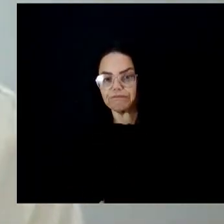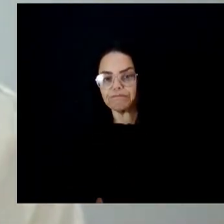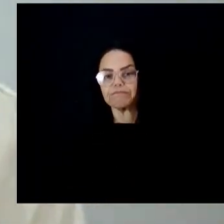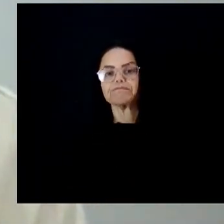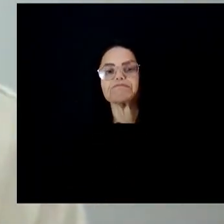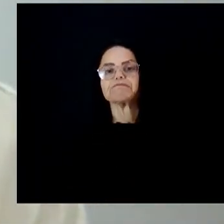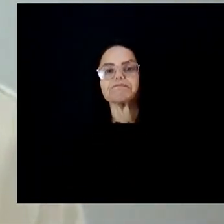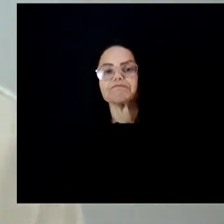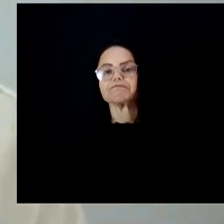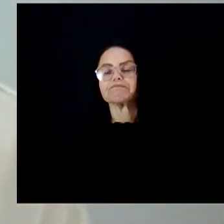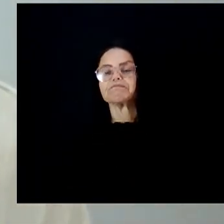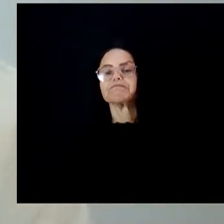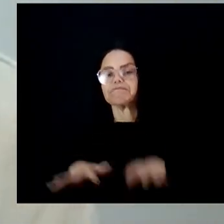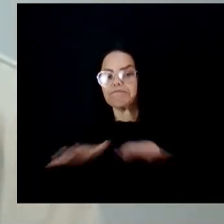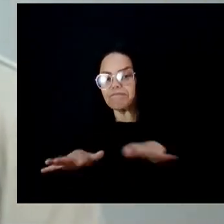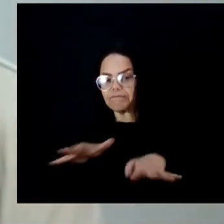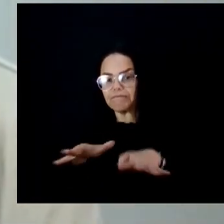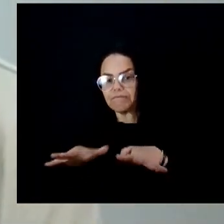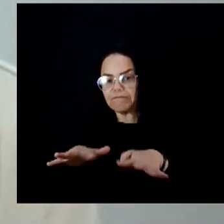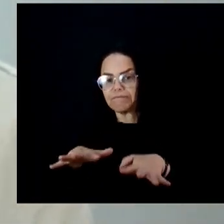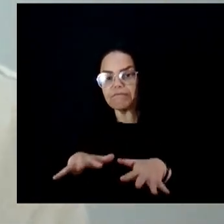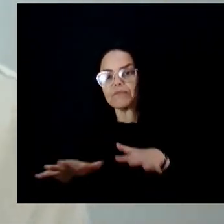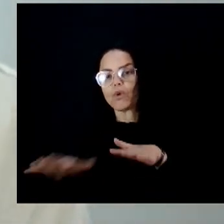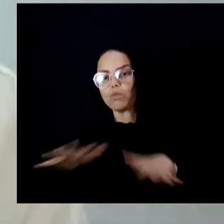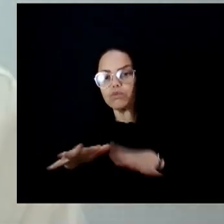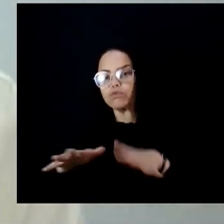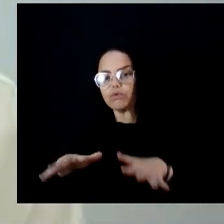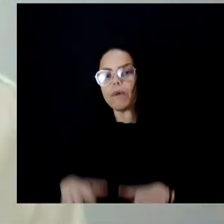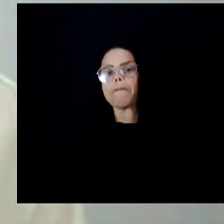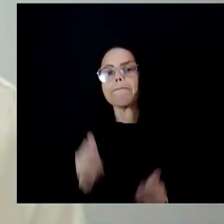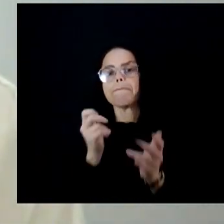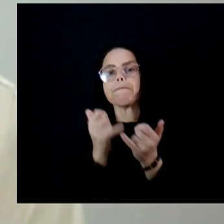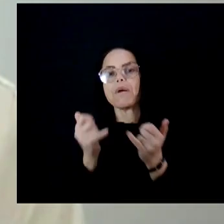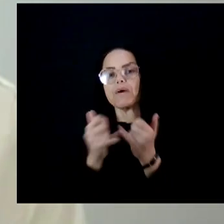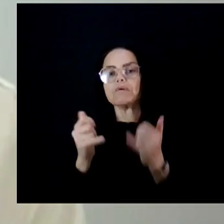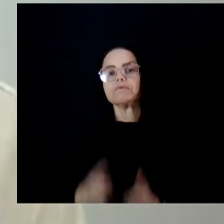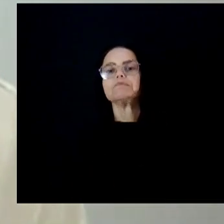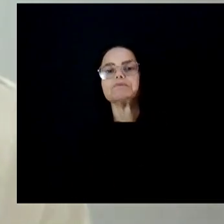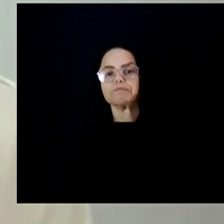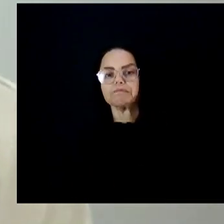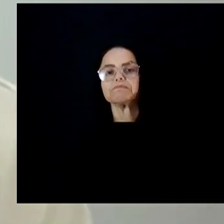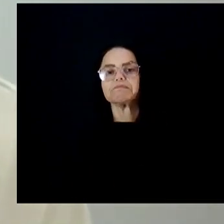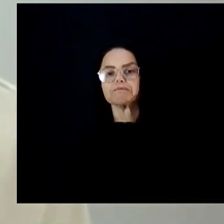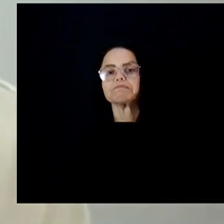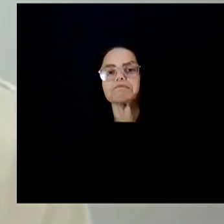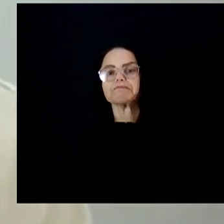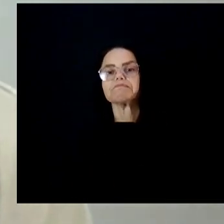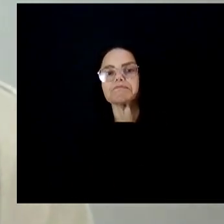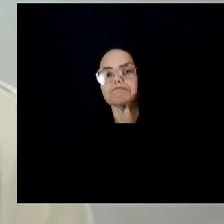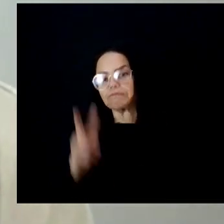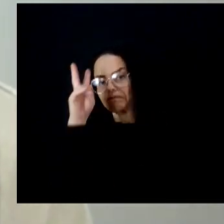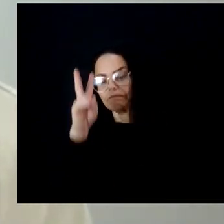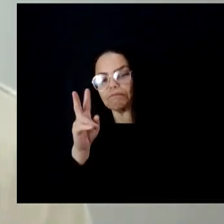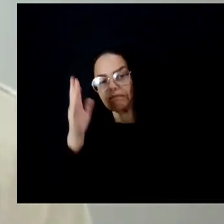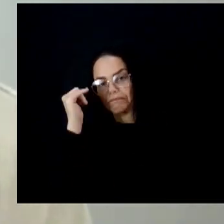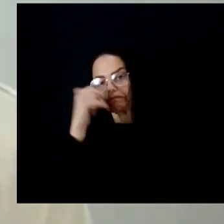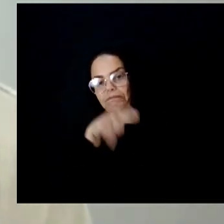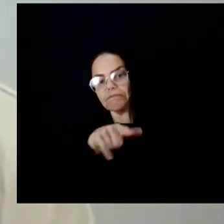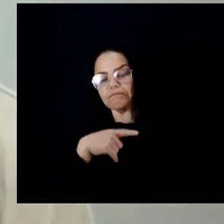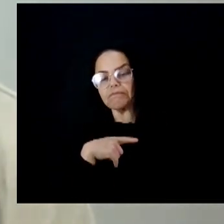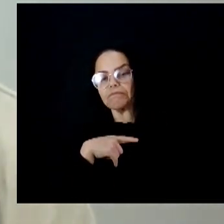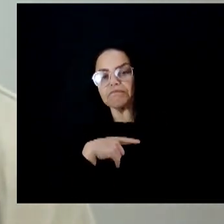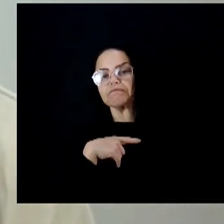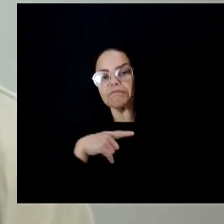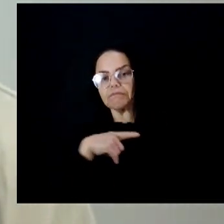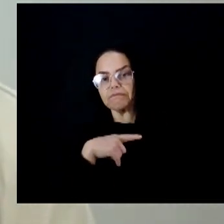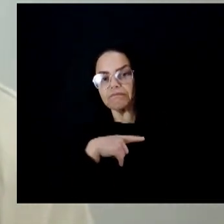terremotos muito, digamos, parecidos, né? Só para fins práticos, para a gente igualar. A questão é, você tem que